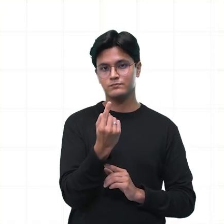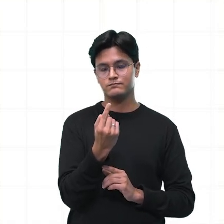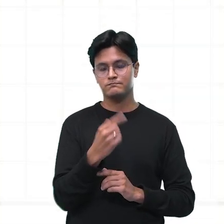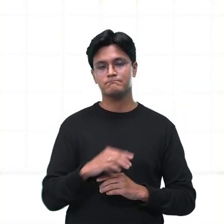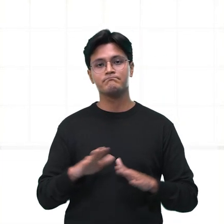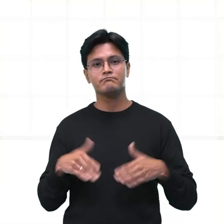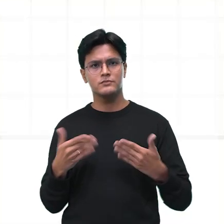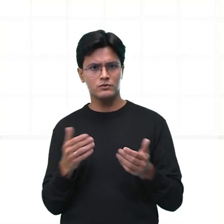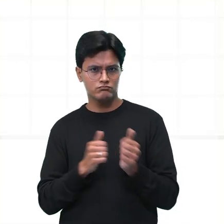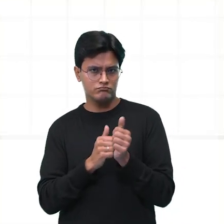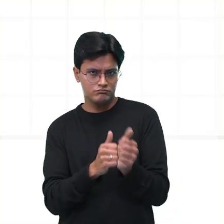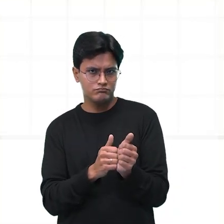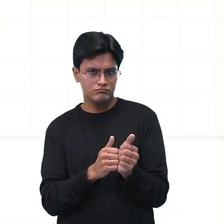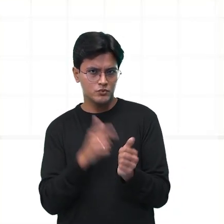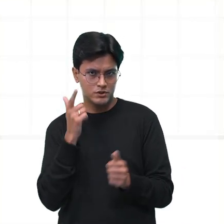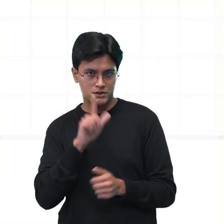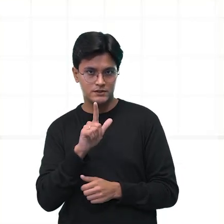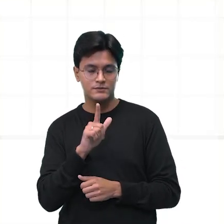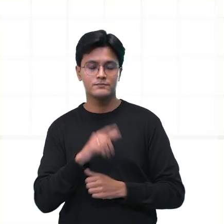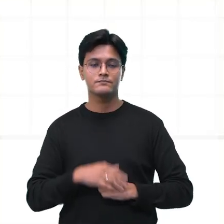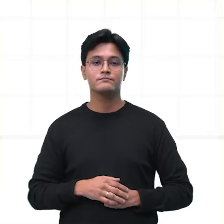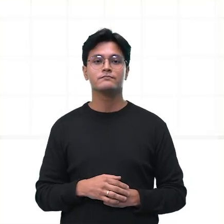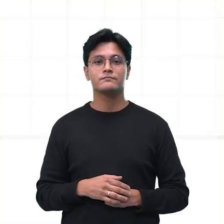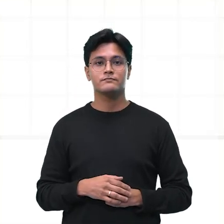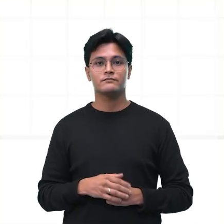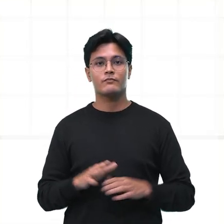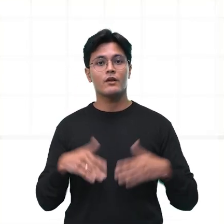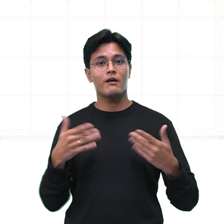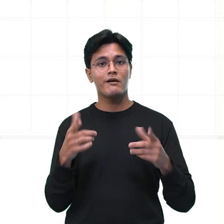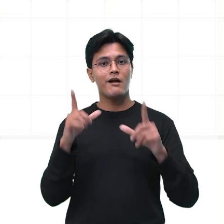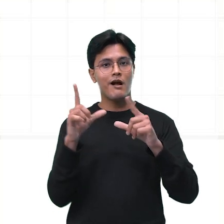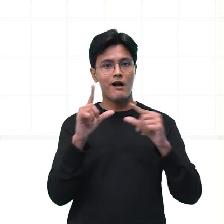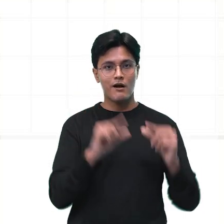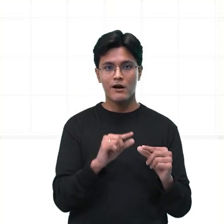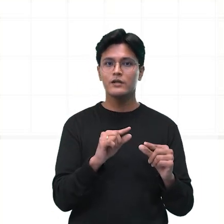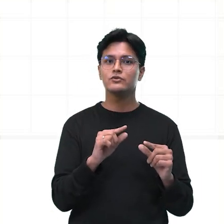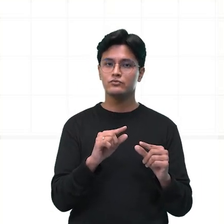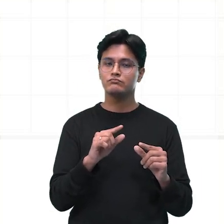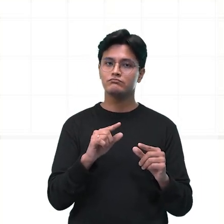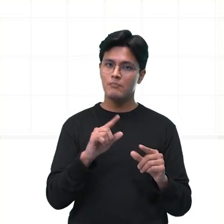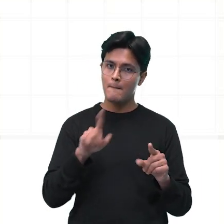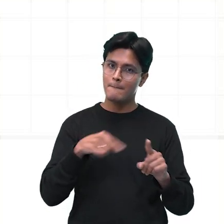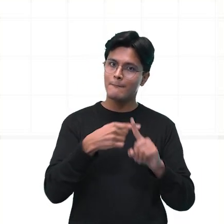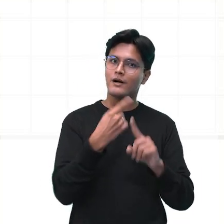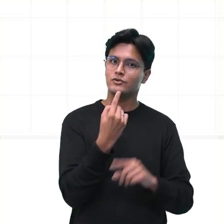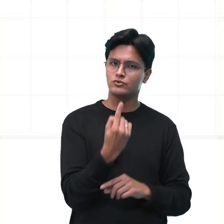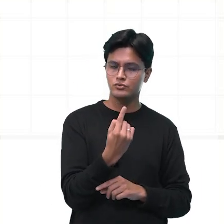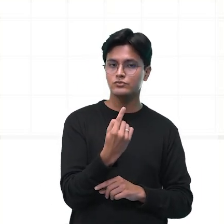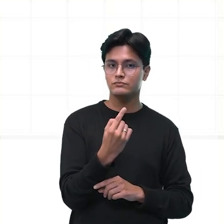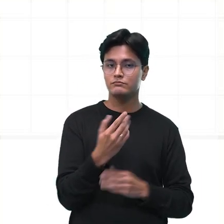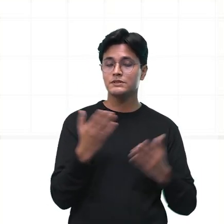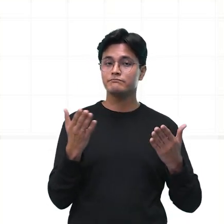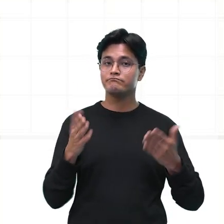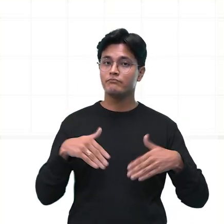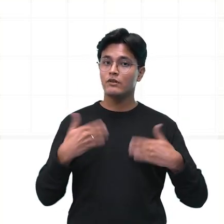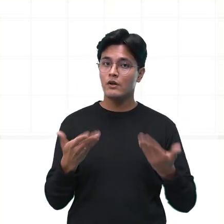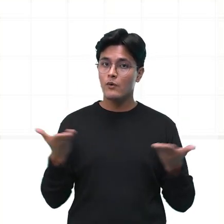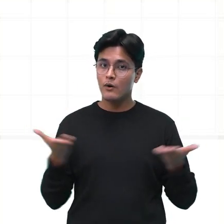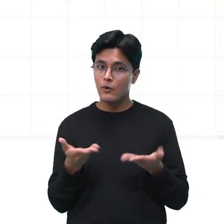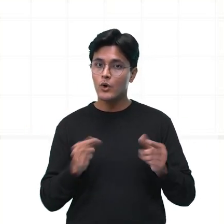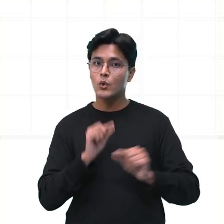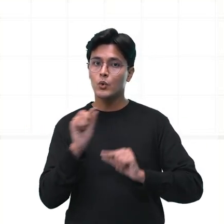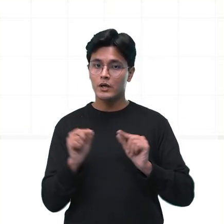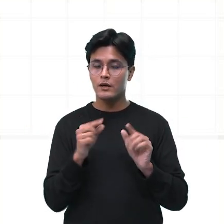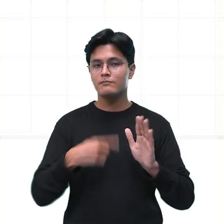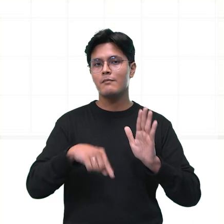Tão acompanhando né aí caiu mais 1 gra então agora nós já estamos em